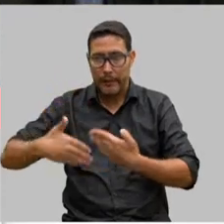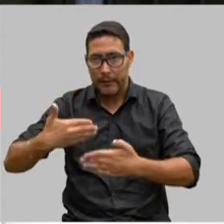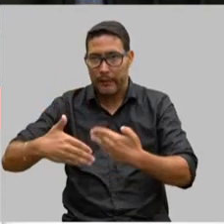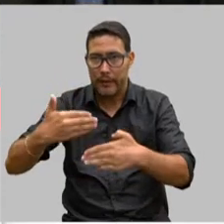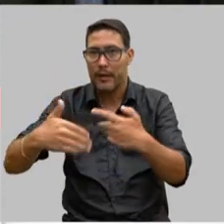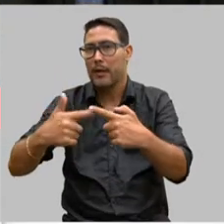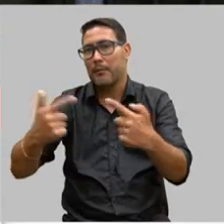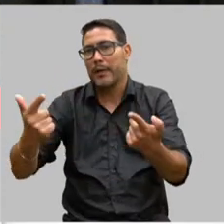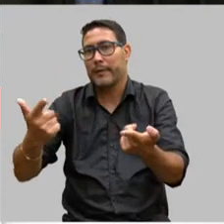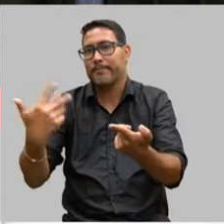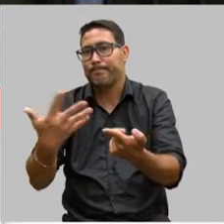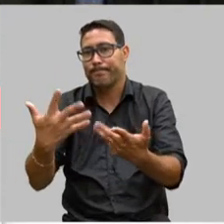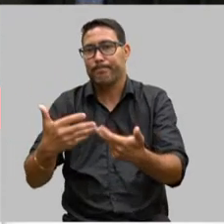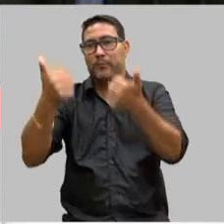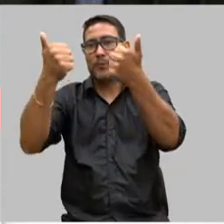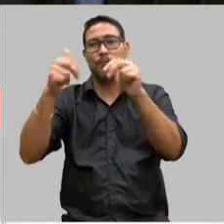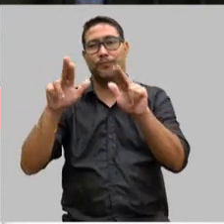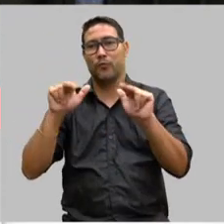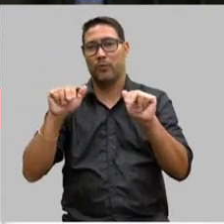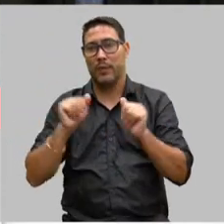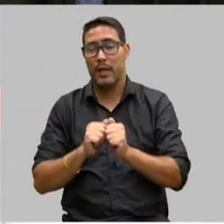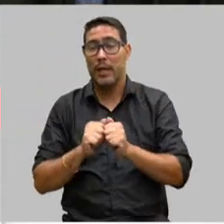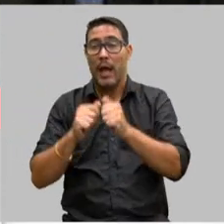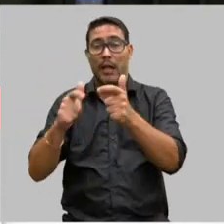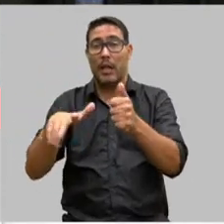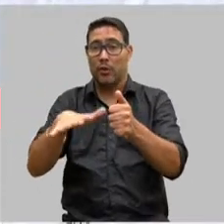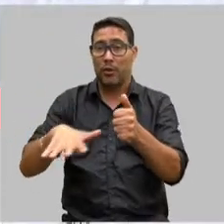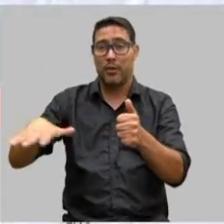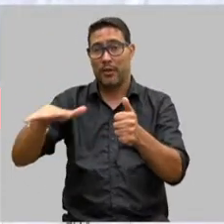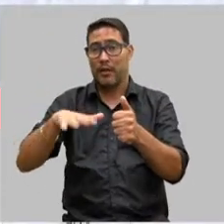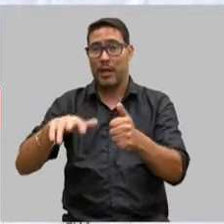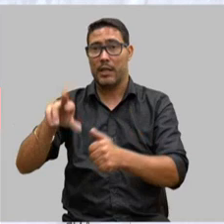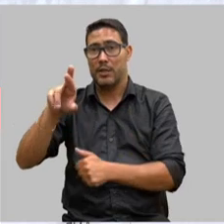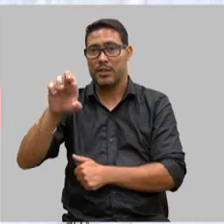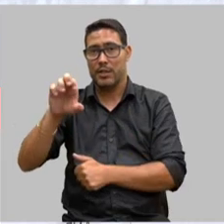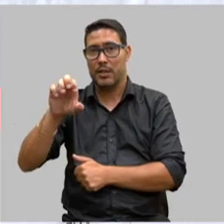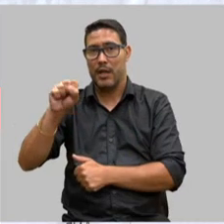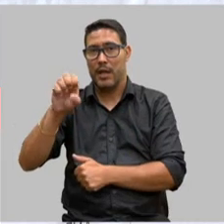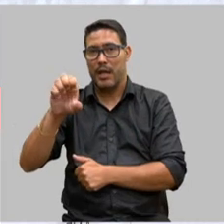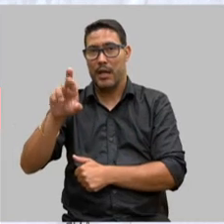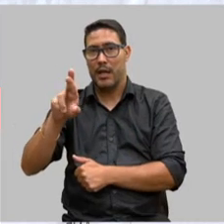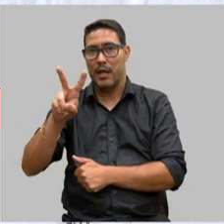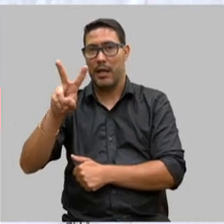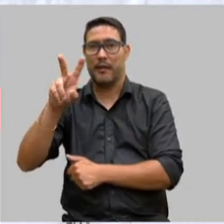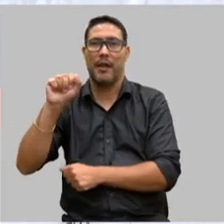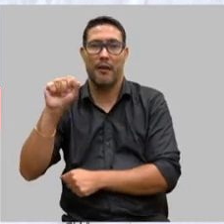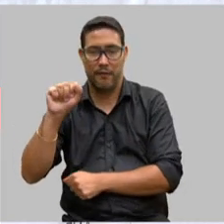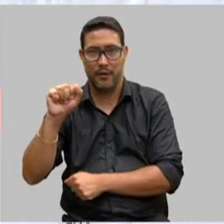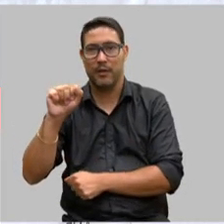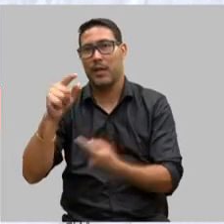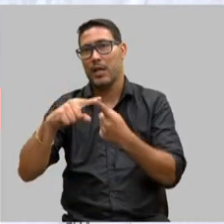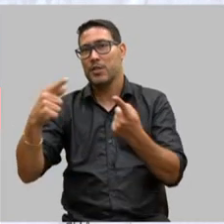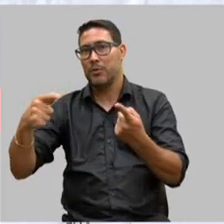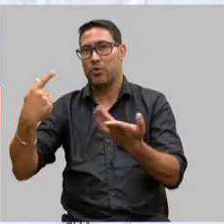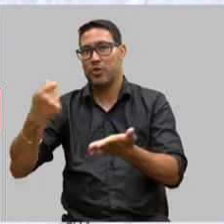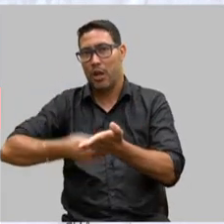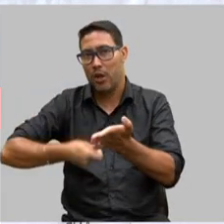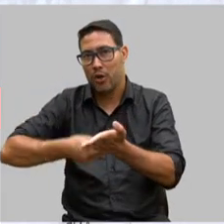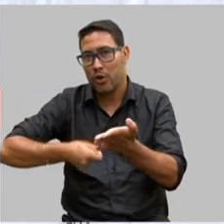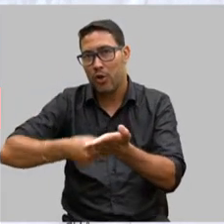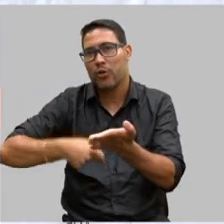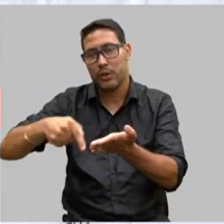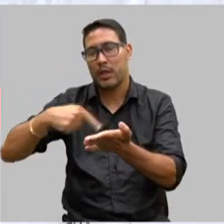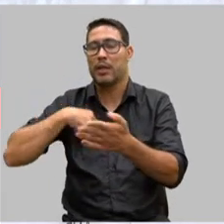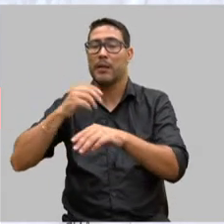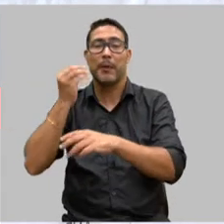Até as nossas áreas de reserva, deputado, que são áreas de preservação, nós tivemos que lutar aqui para a